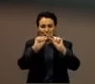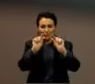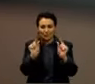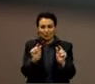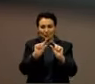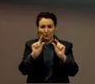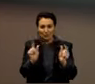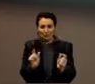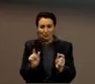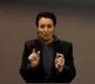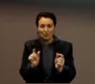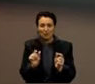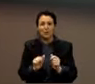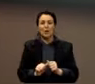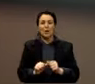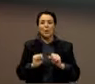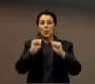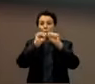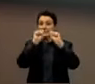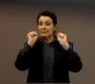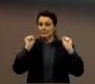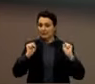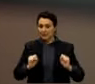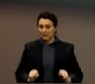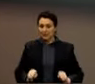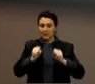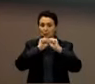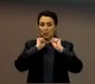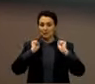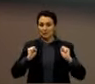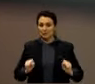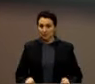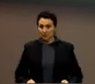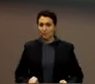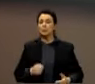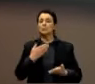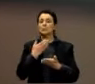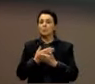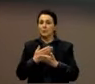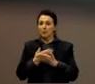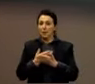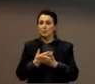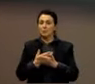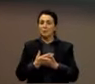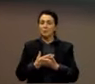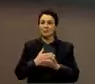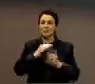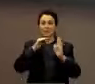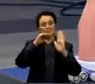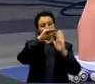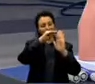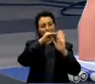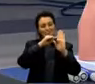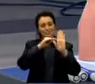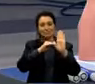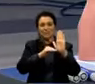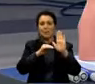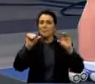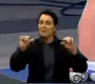vocês. Gente, esses sistemas, nós estudamos eles separados, né? Para ficar